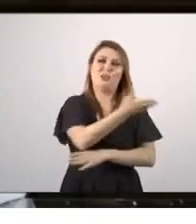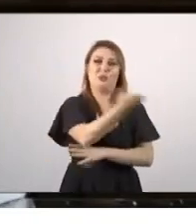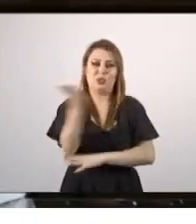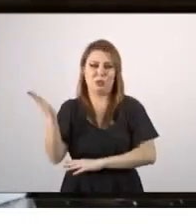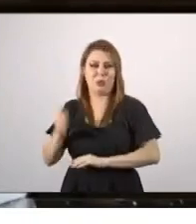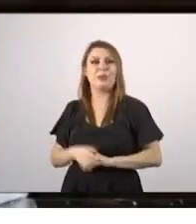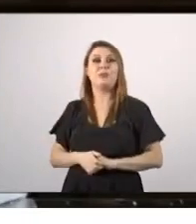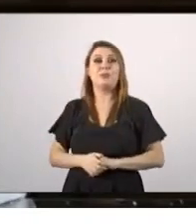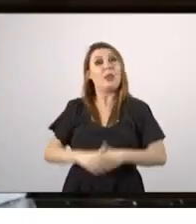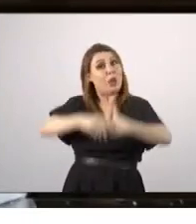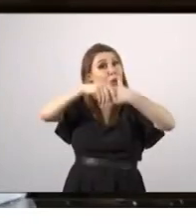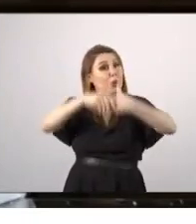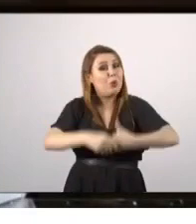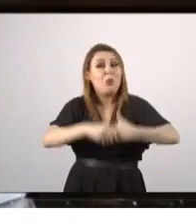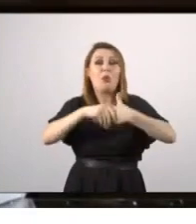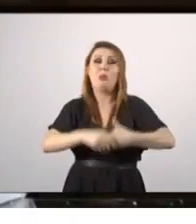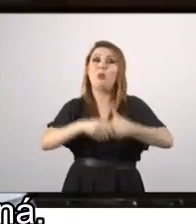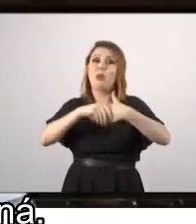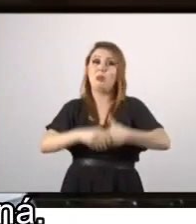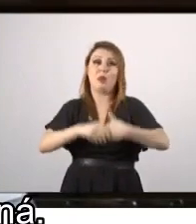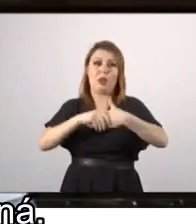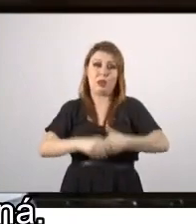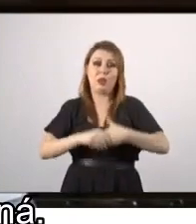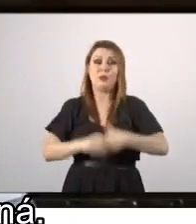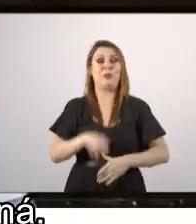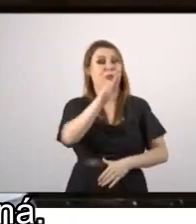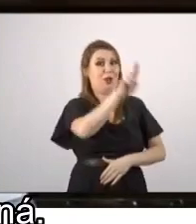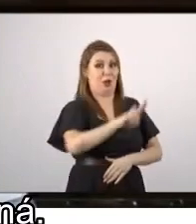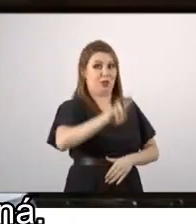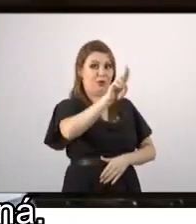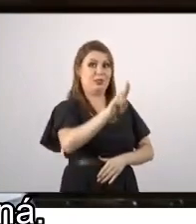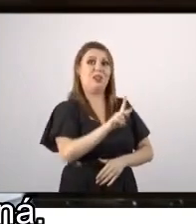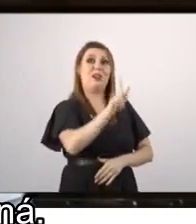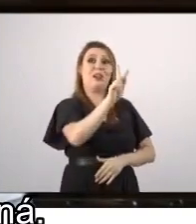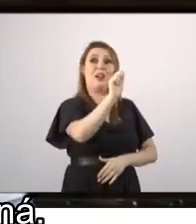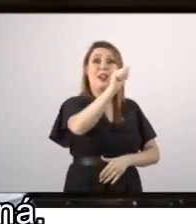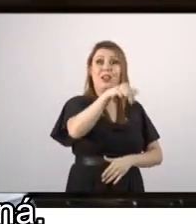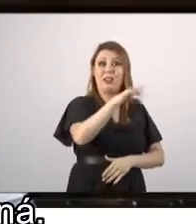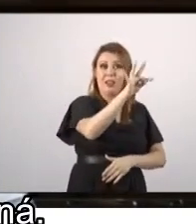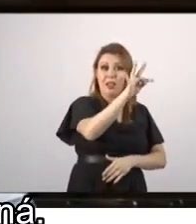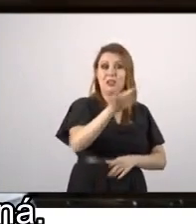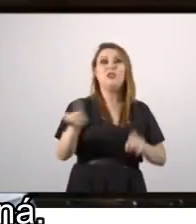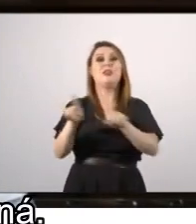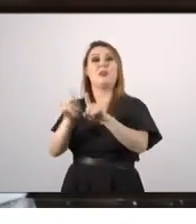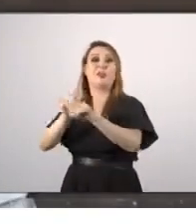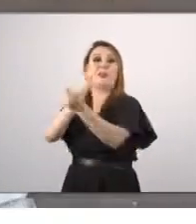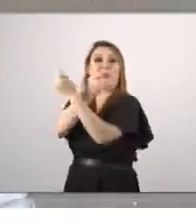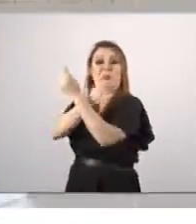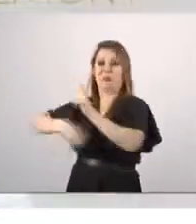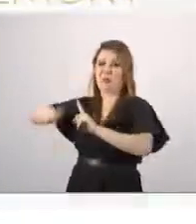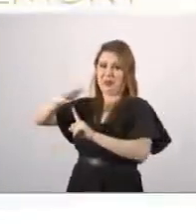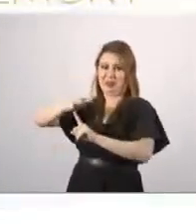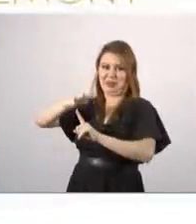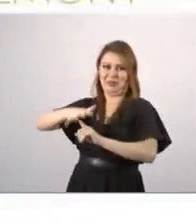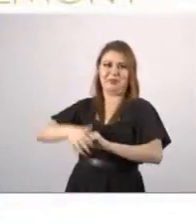Cumprimento efusivamente a Universidade de Kent e a PUC Paraná.